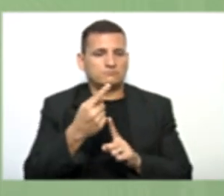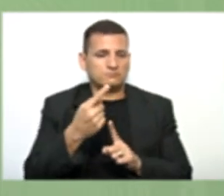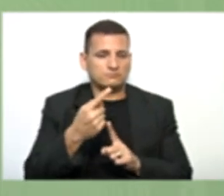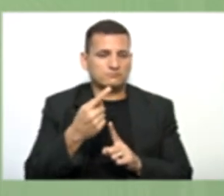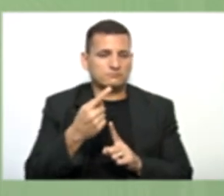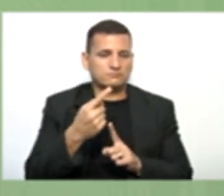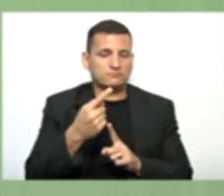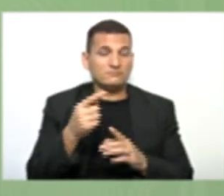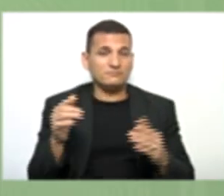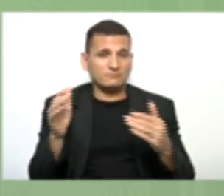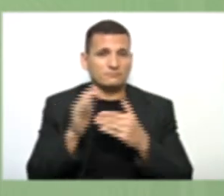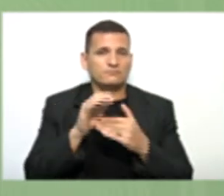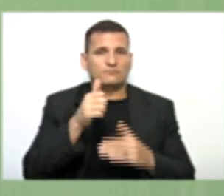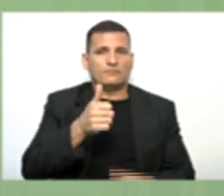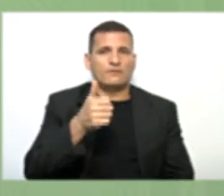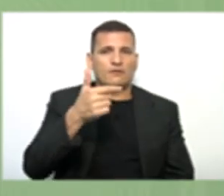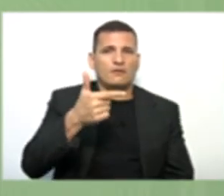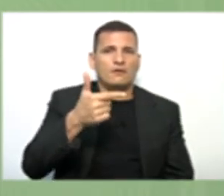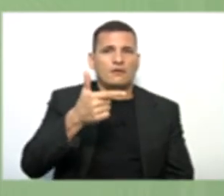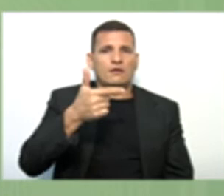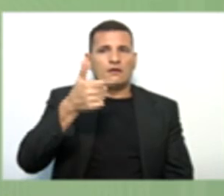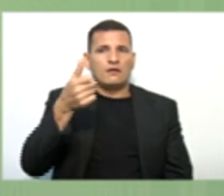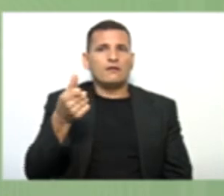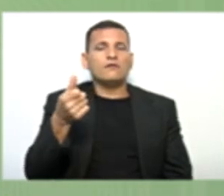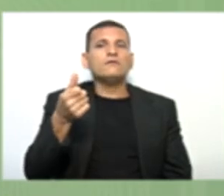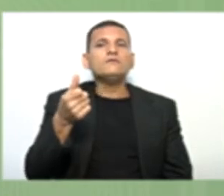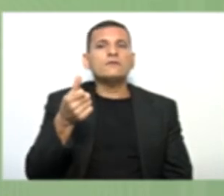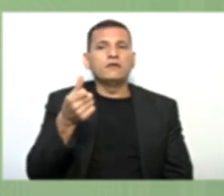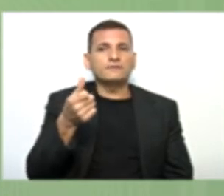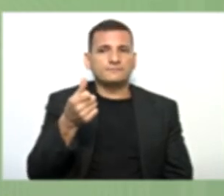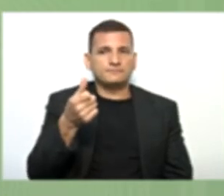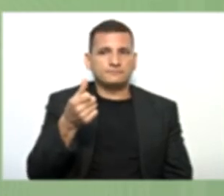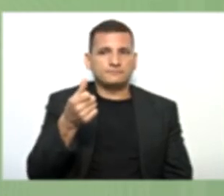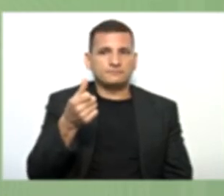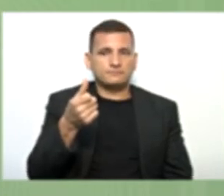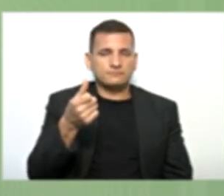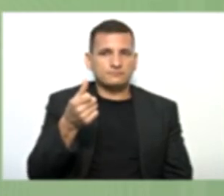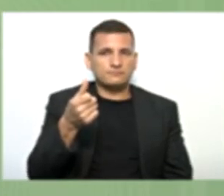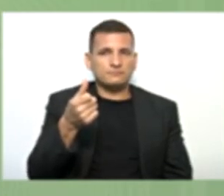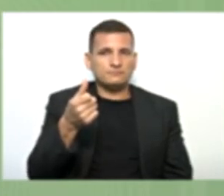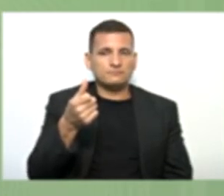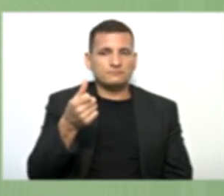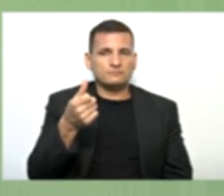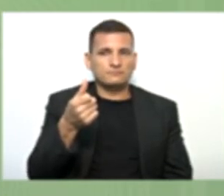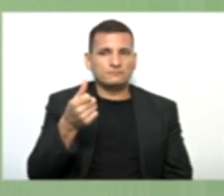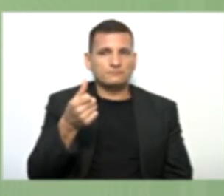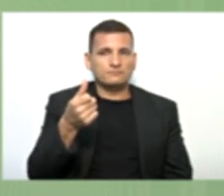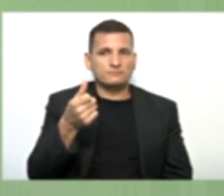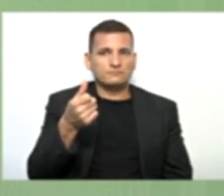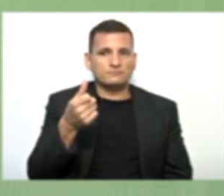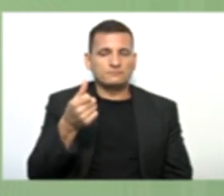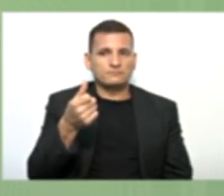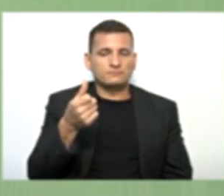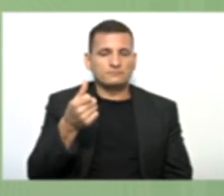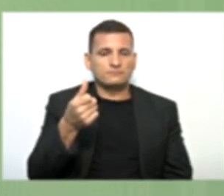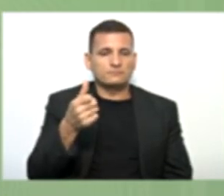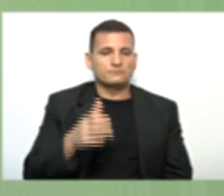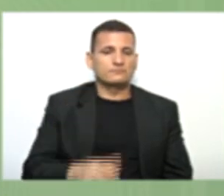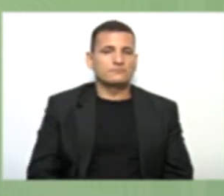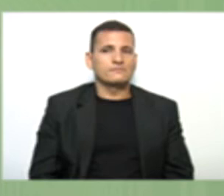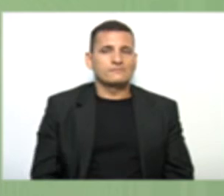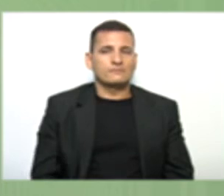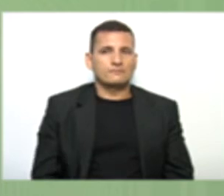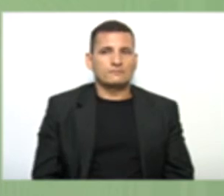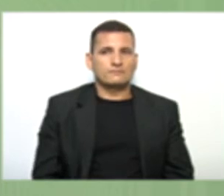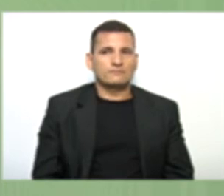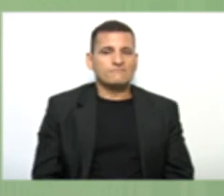aqui, ó. Tá vendo? E esse mais igual a 1 é só um atalho para isso aqui, ó. Cabides igual a cabides recebe mais